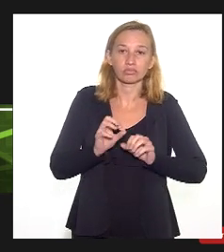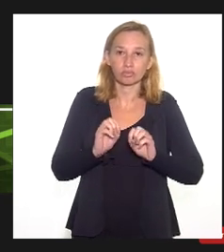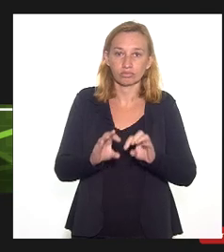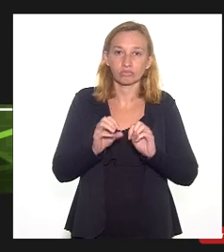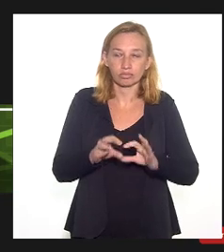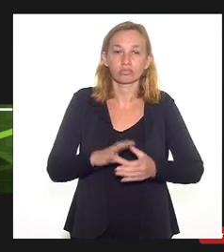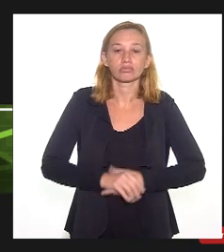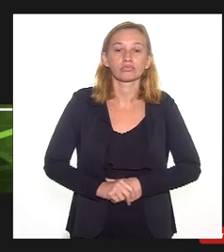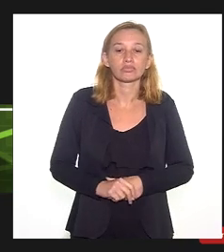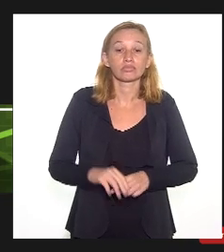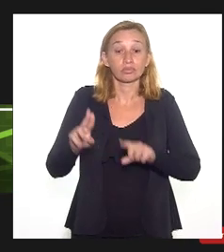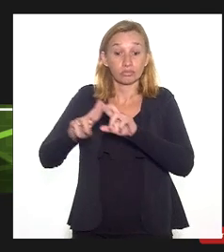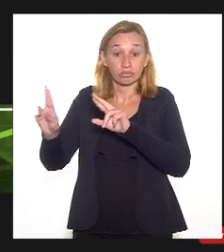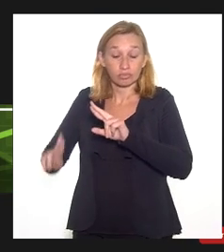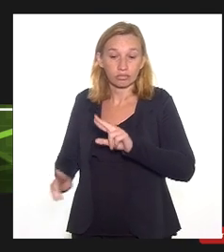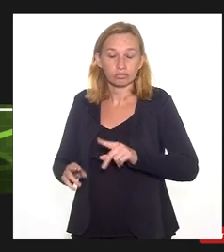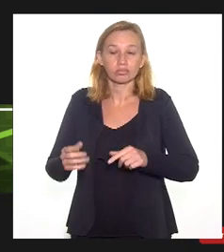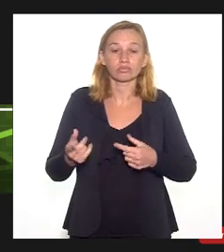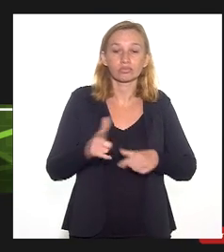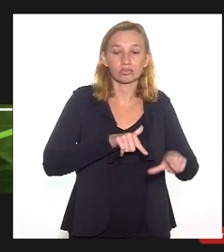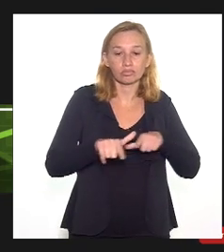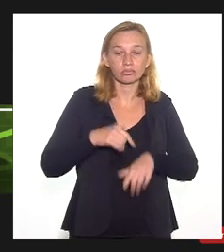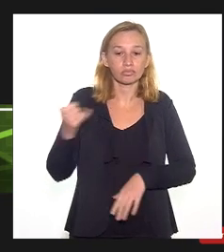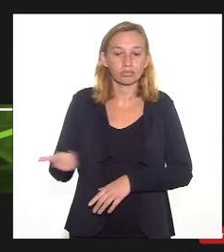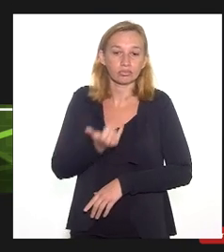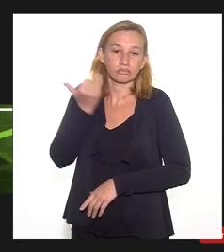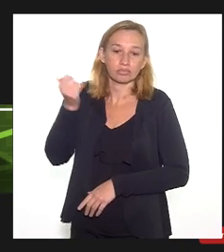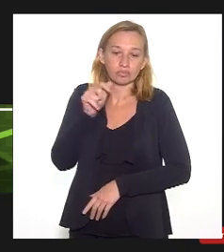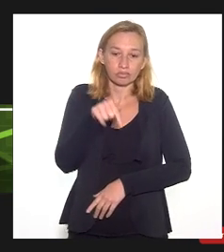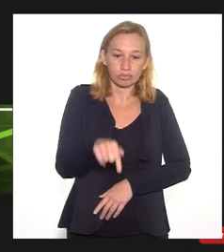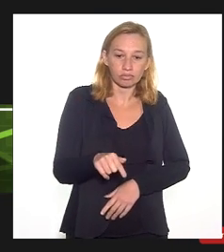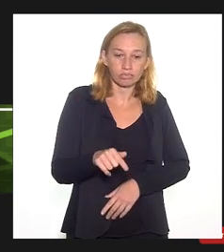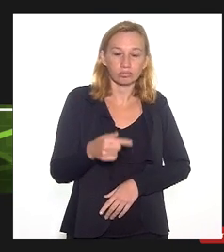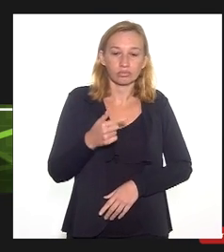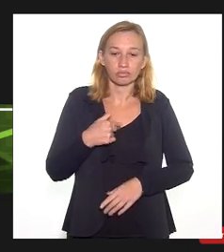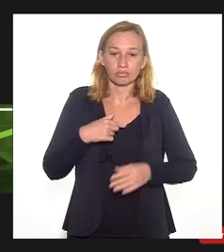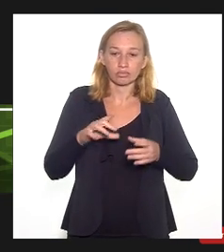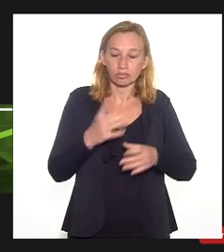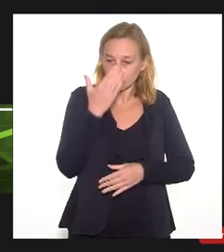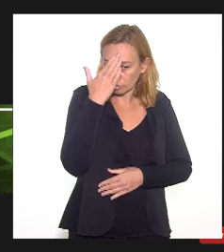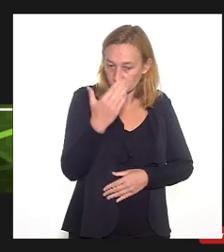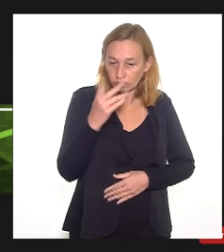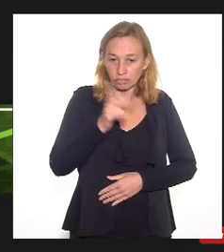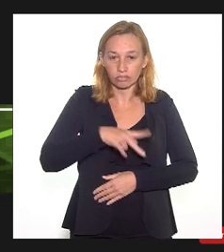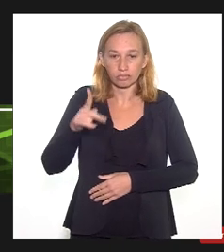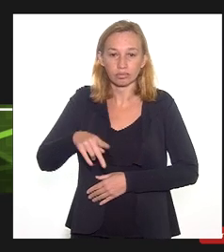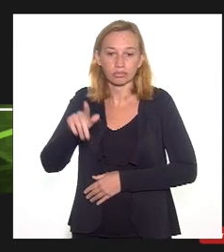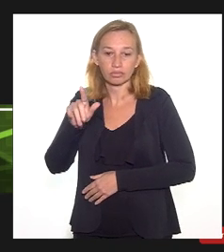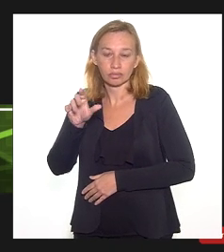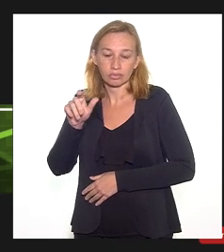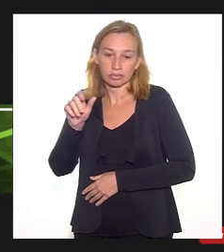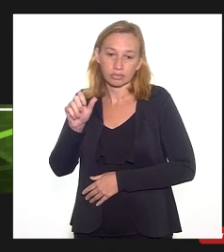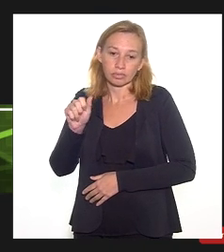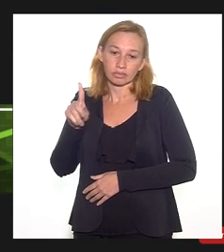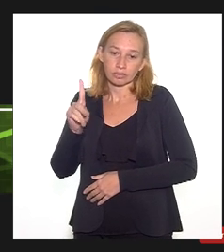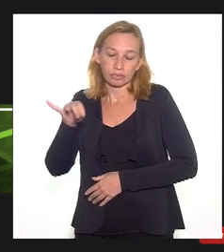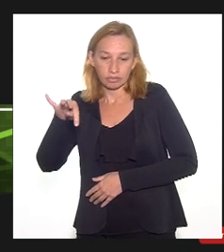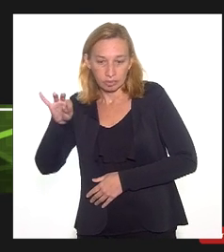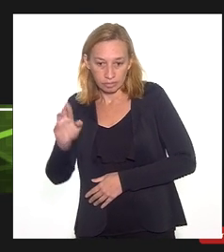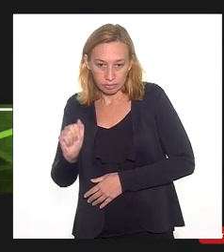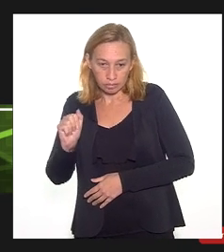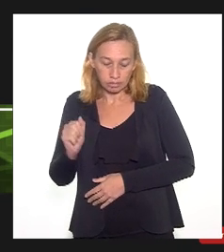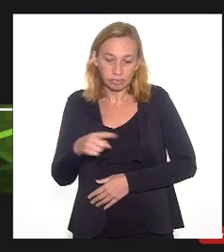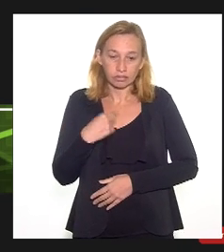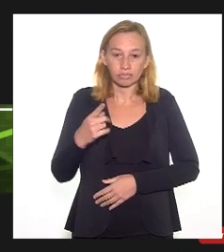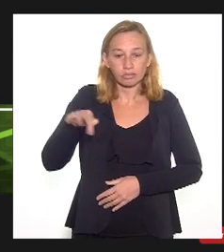a UERJ teve um papel muito importante aqui eu deixo o agradecimento para a professora Cátia Antônia que é a nossa pró